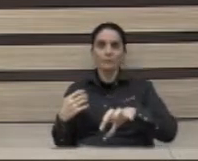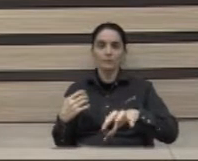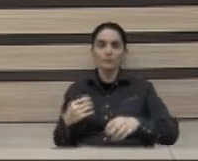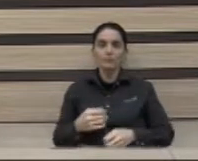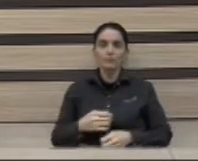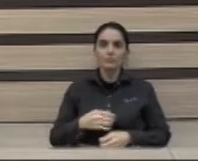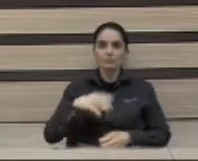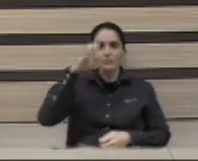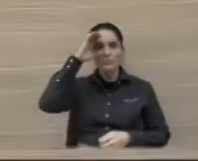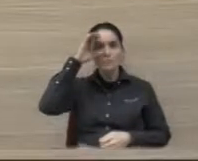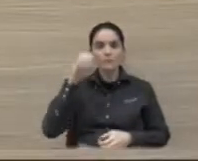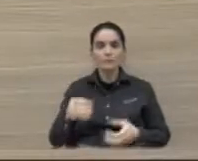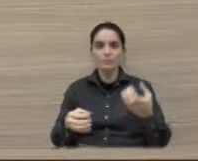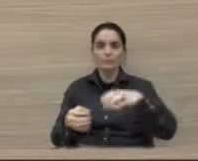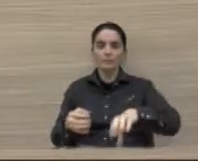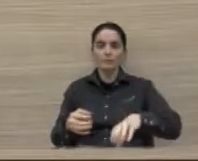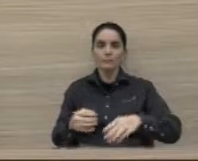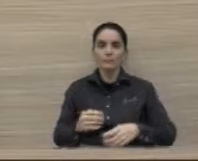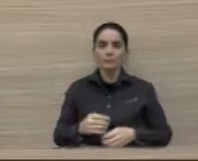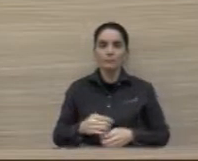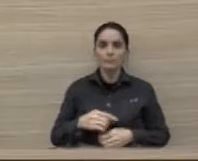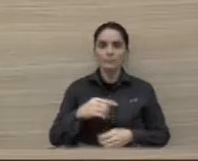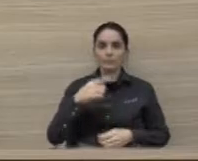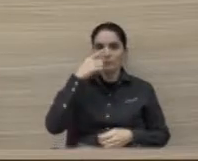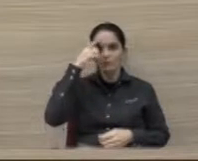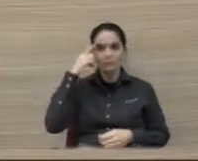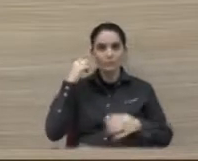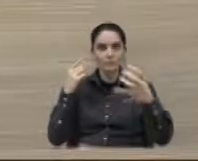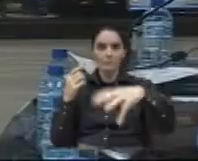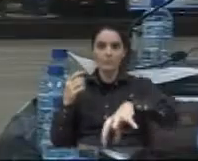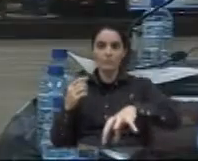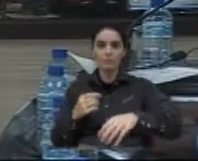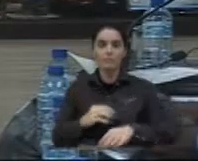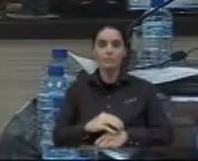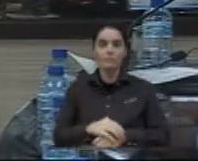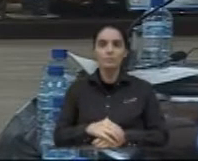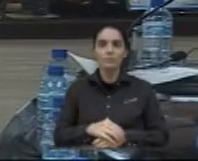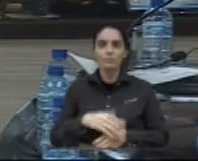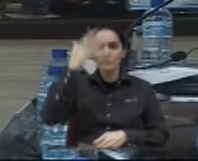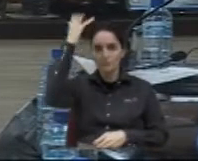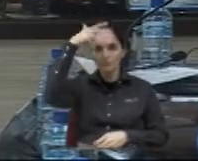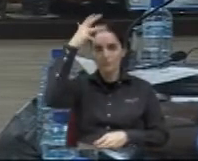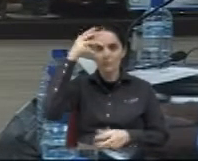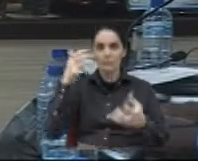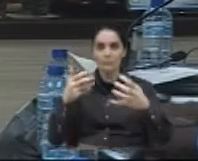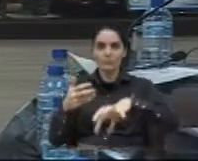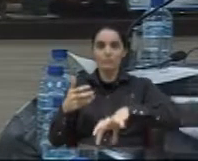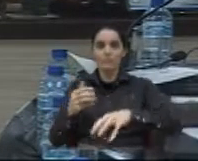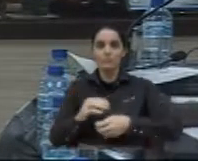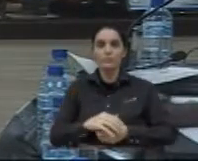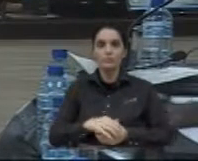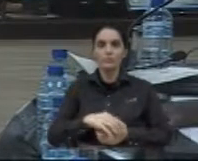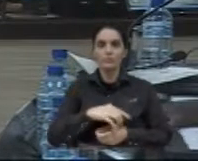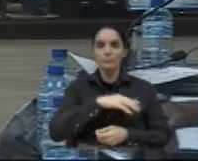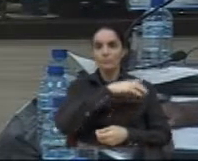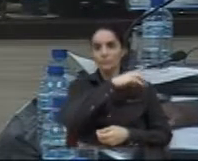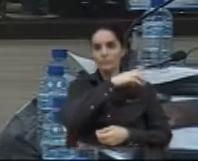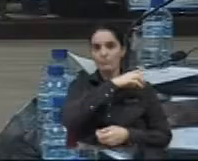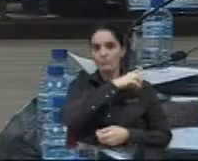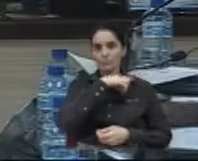Dispenso. Sotório Gás. Dispenso. Wilson Nunes Cerqueira. Dispenso. Érica Tanque. Dispenso. Aloysio